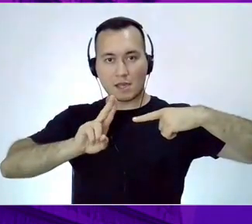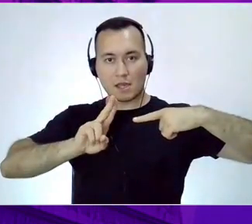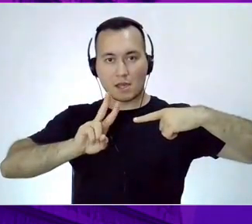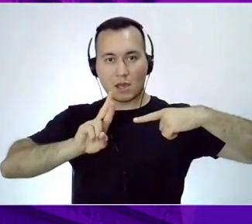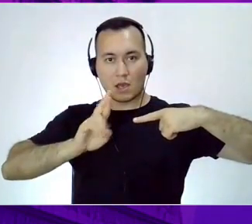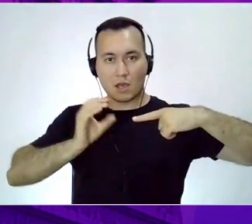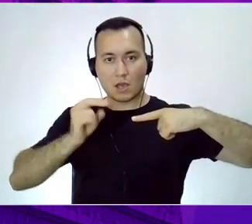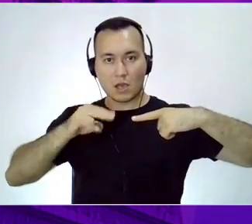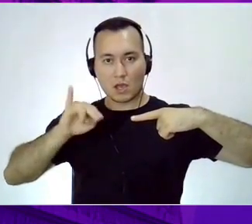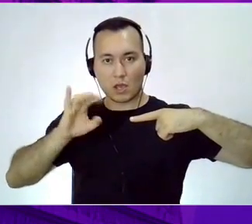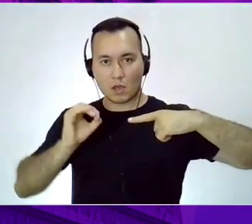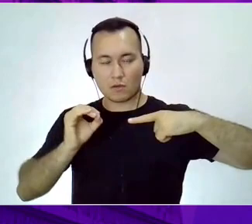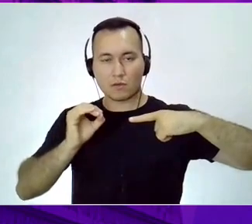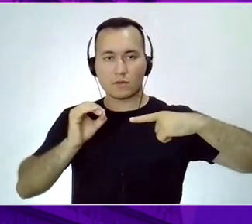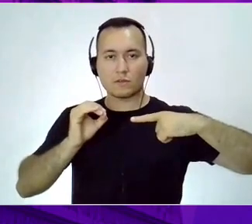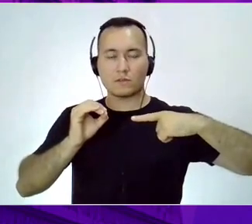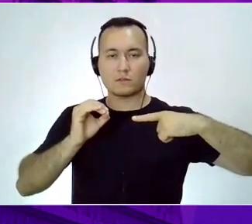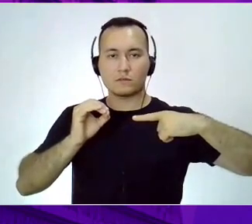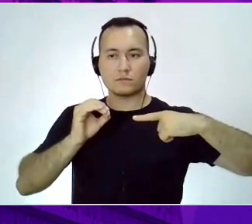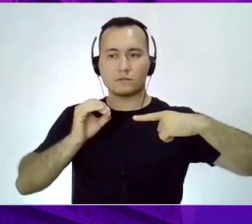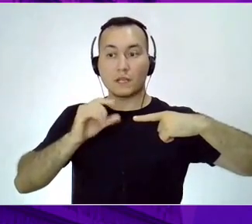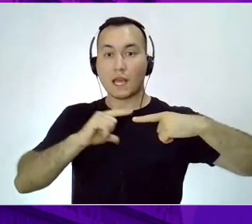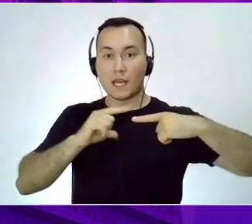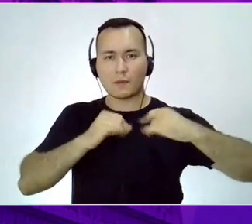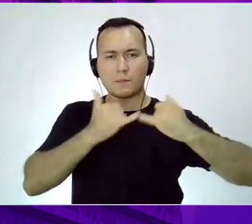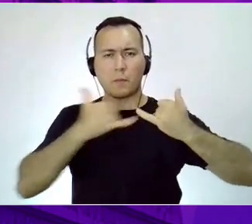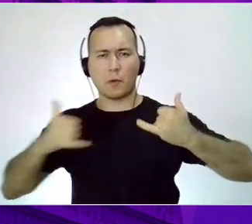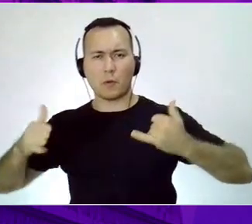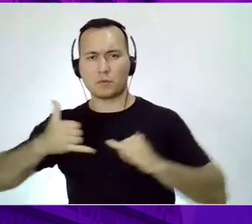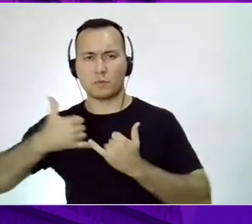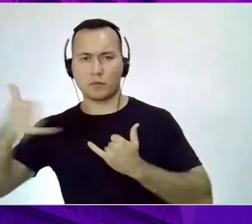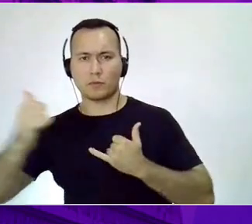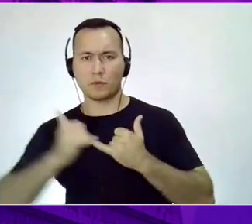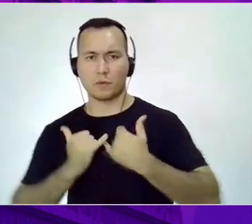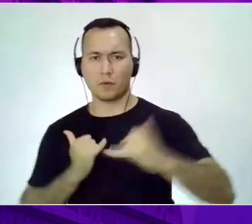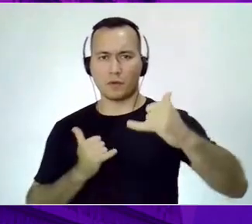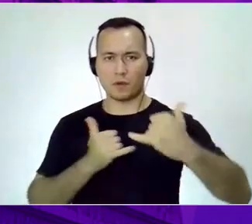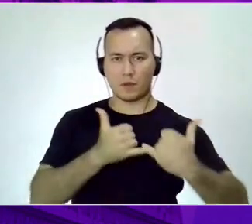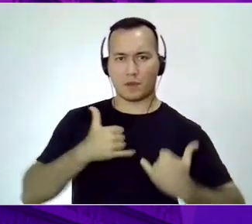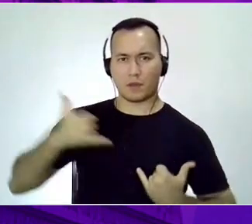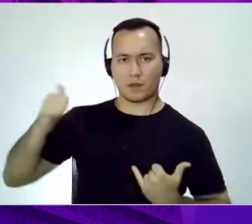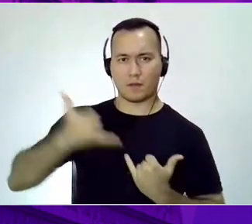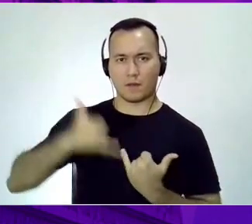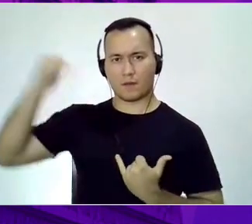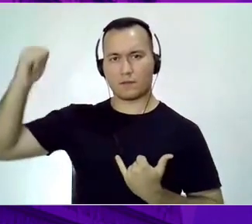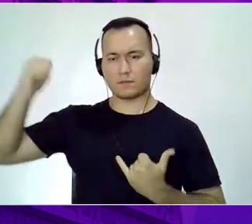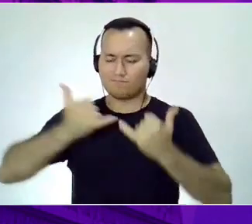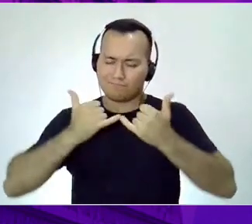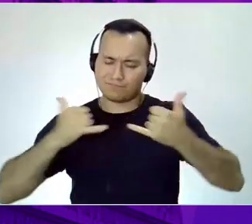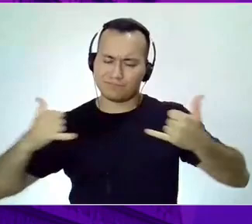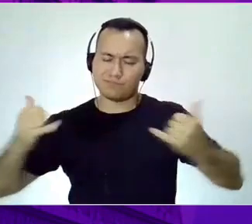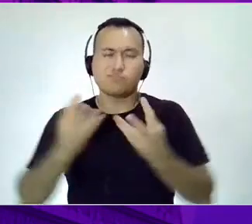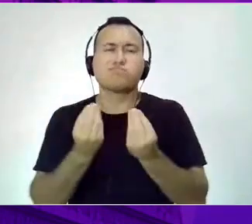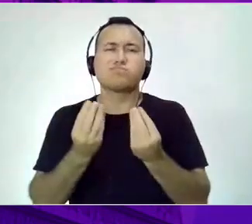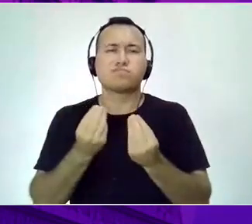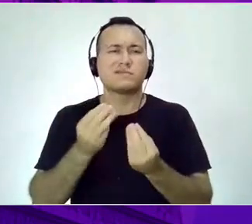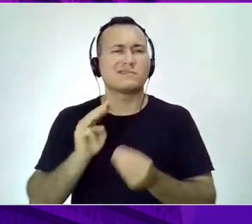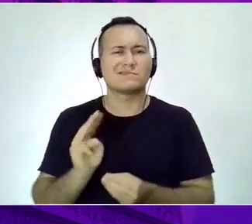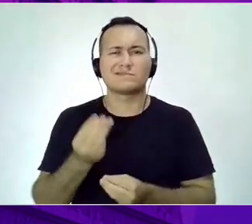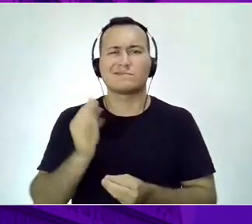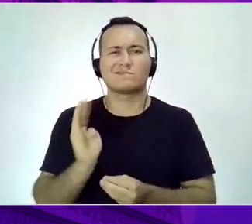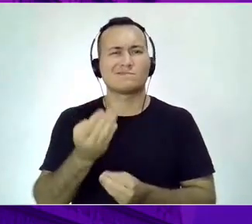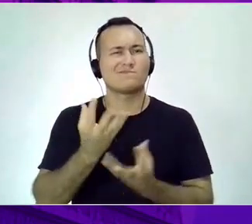e explicar como que eu saí daqui e cheguei até ali pode ser uma tarefa bastante difícil. Por conta